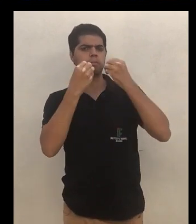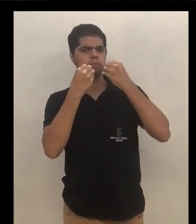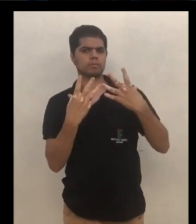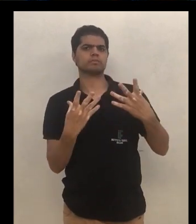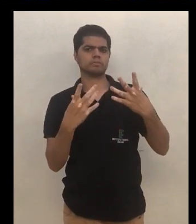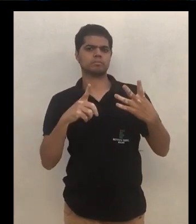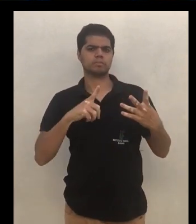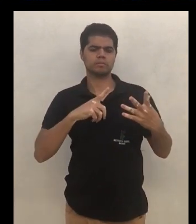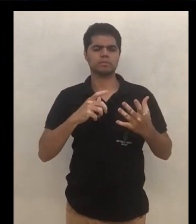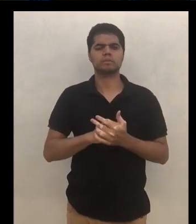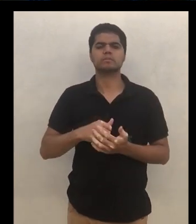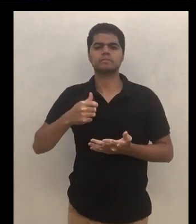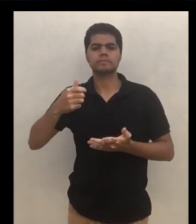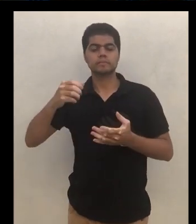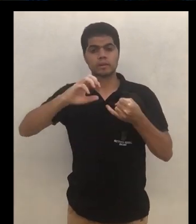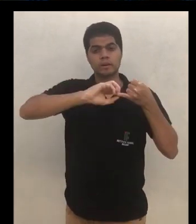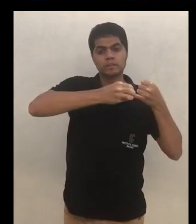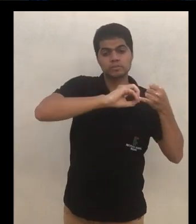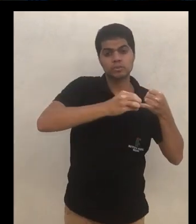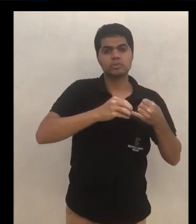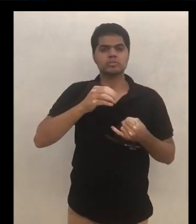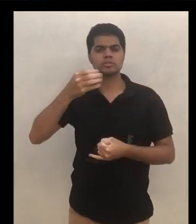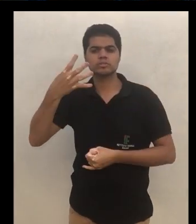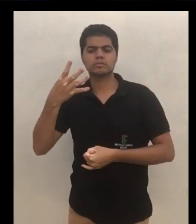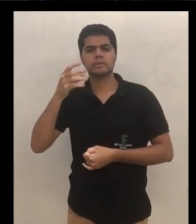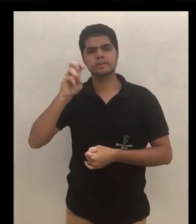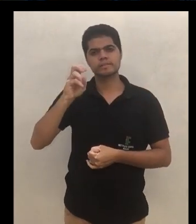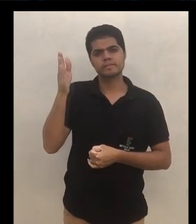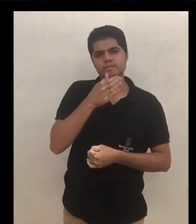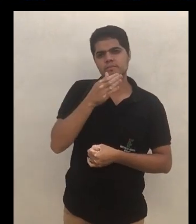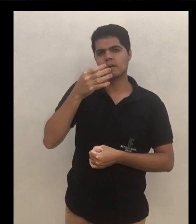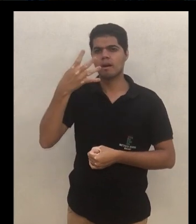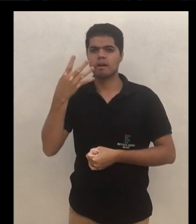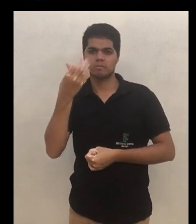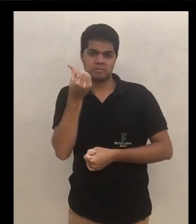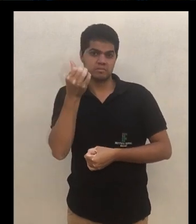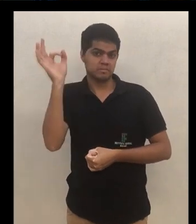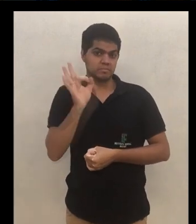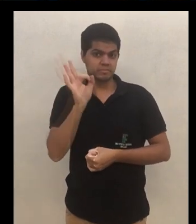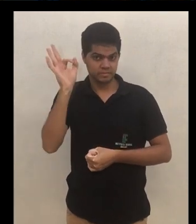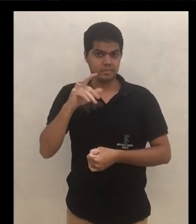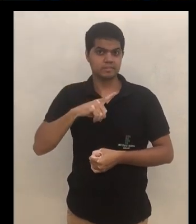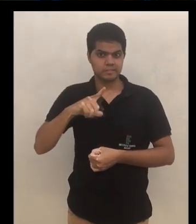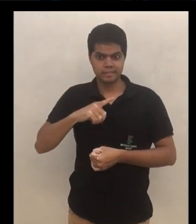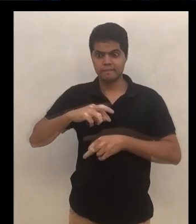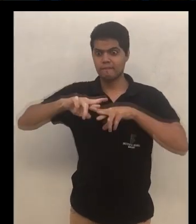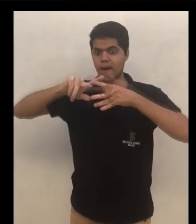a soja é de 45% a 46%. Só que a moringa ela também é rica em vitamina C,